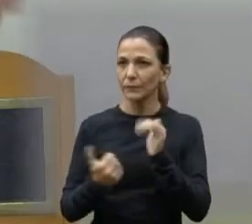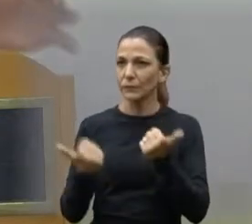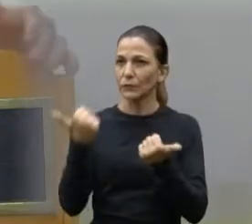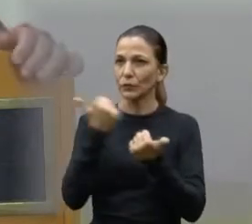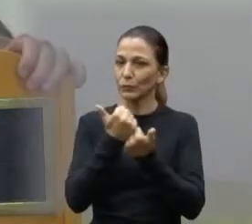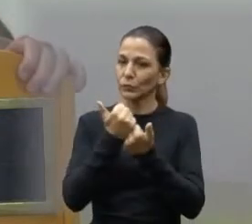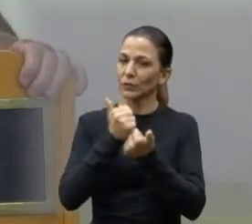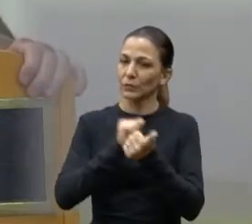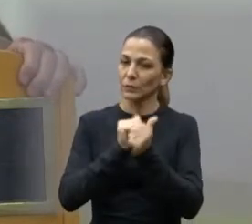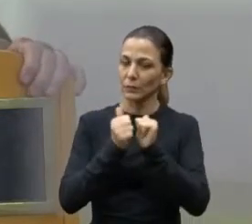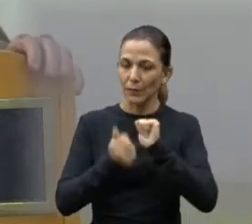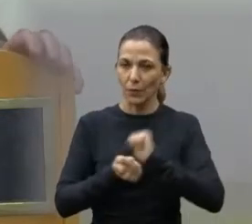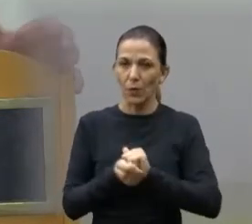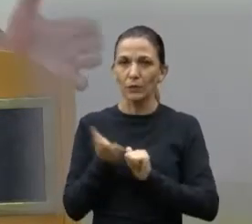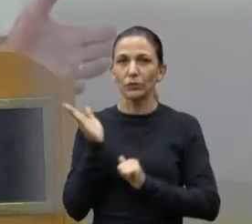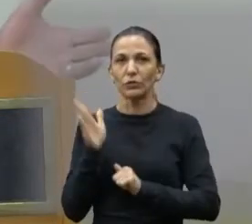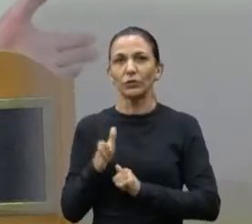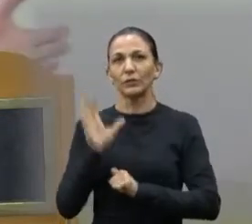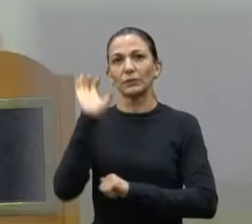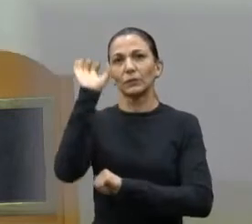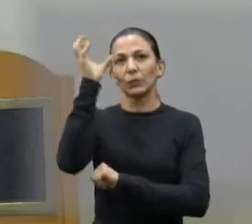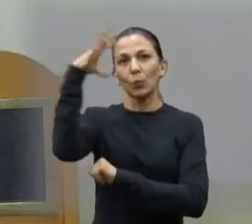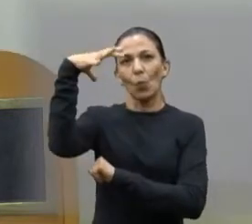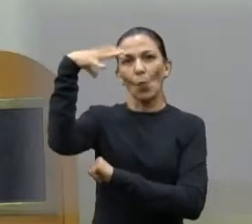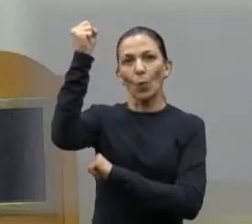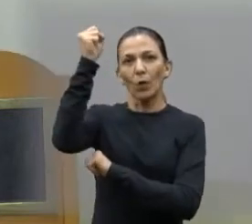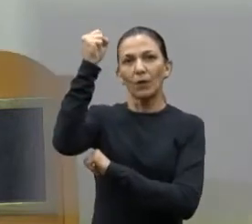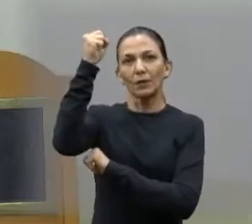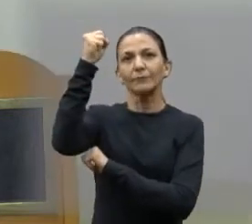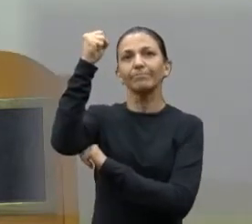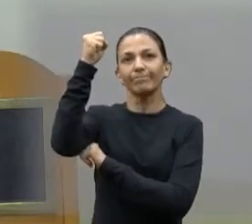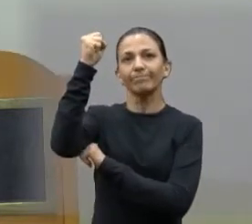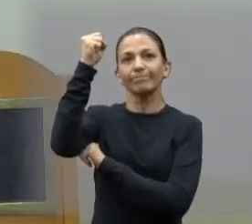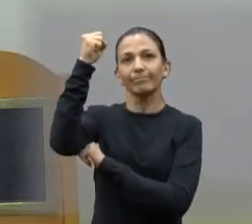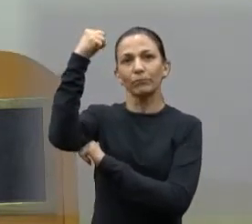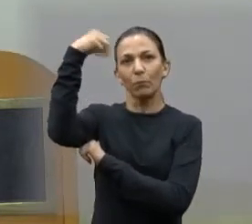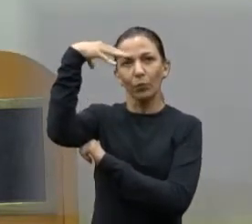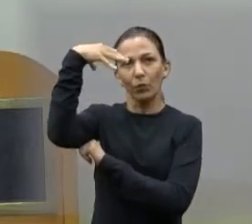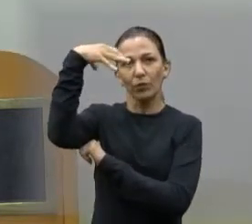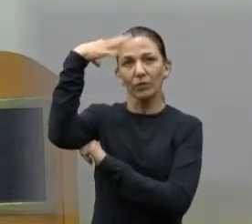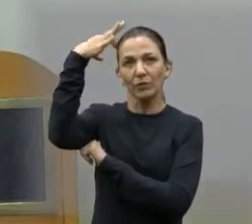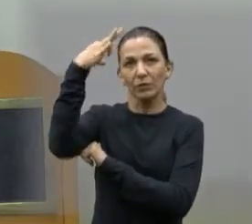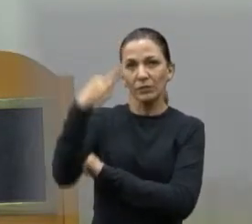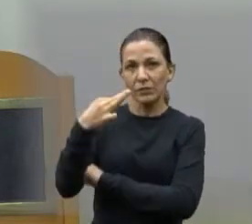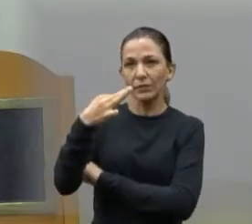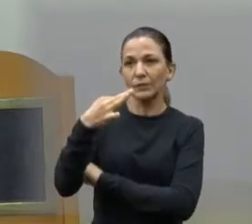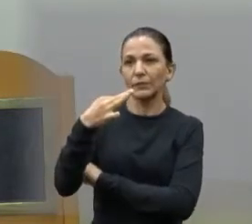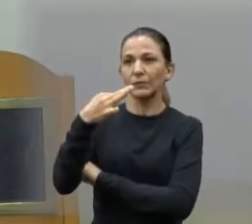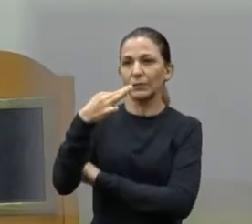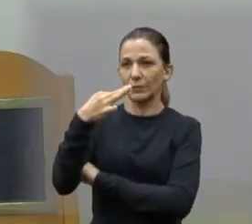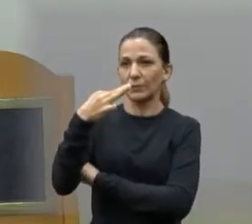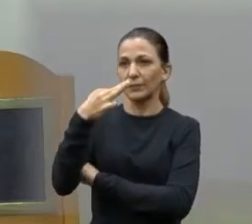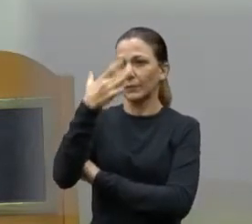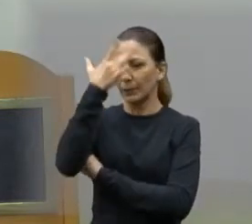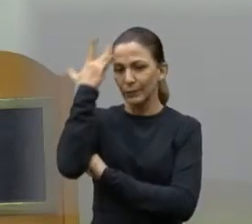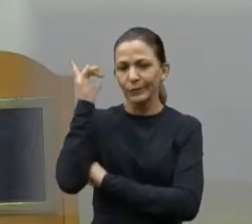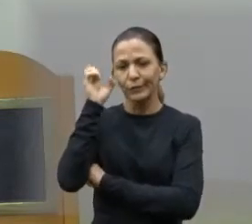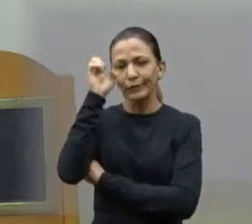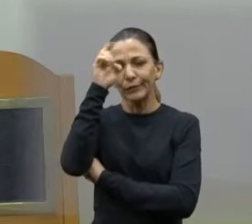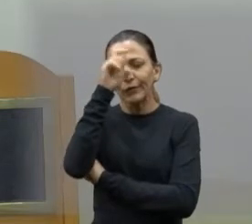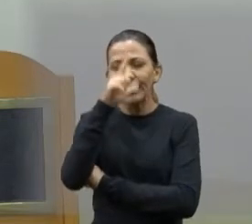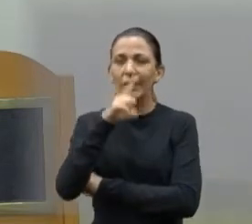para poder Esse controle aí entendeu porque às vezes nós ainda informados conseguimos saber tirar essa informação mas tem pessoas que tem dificuldade